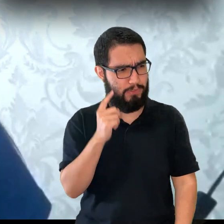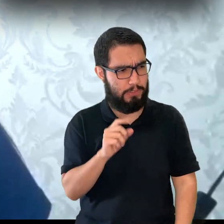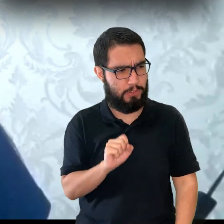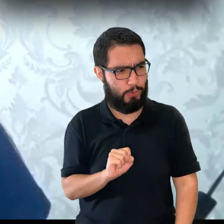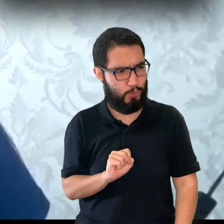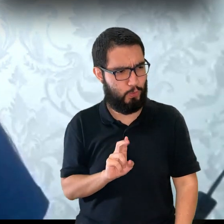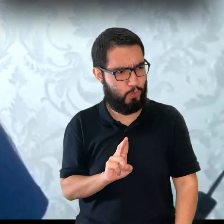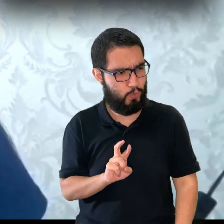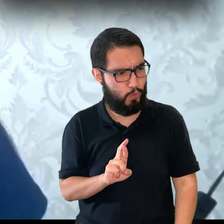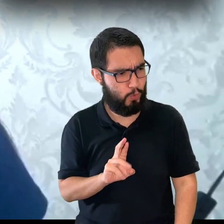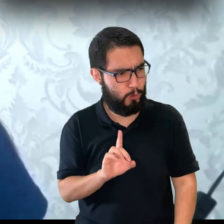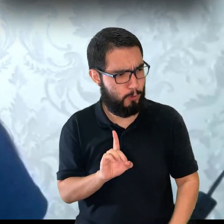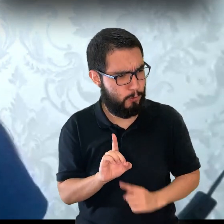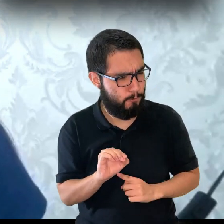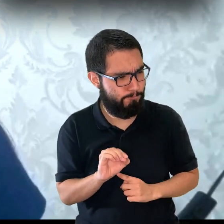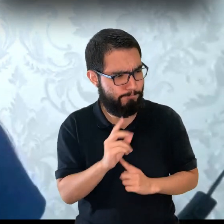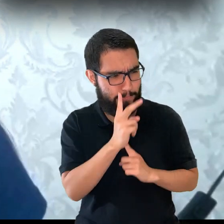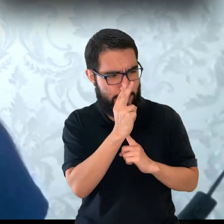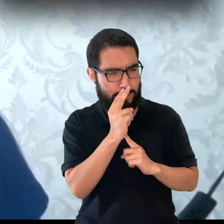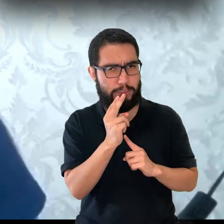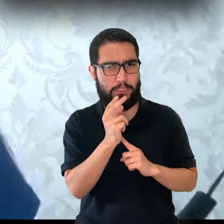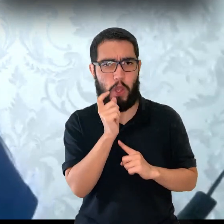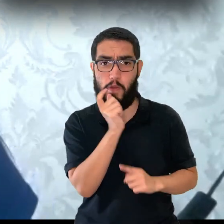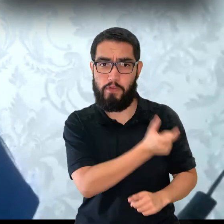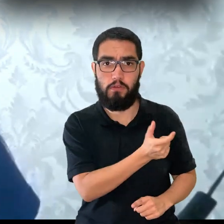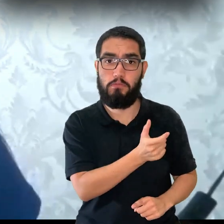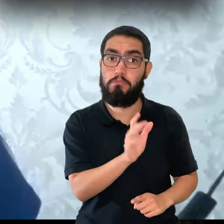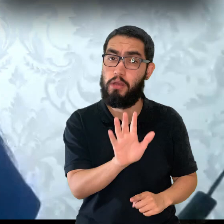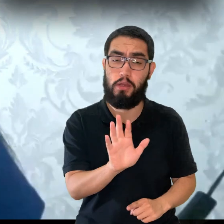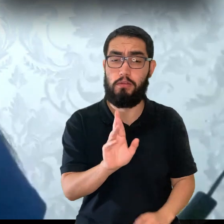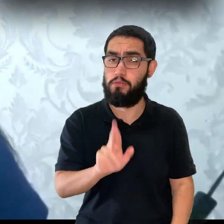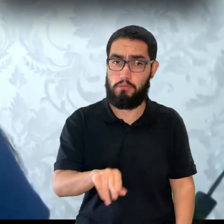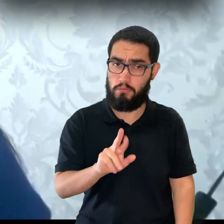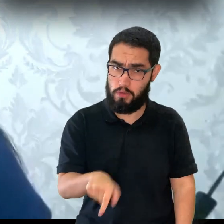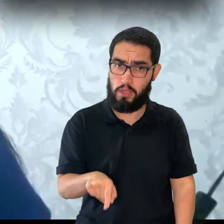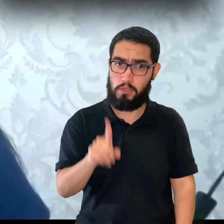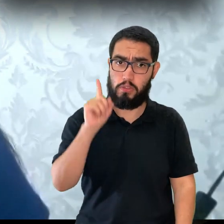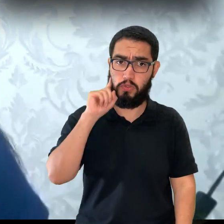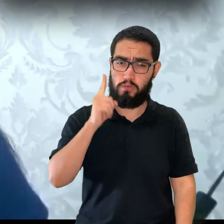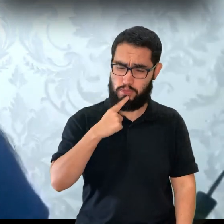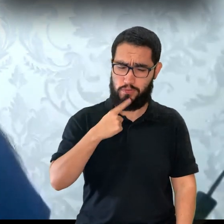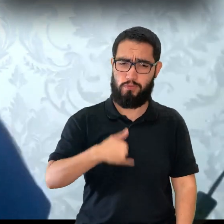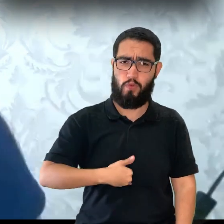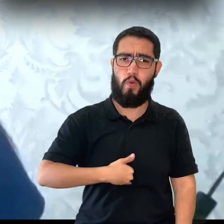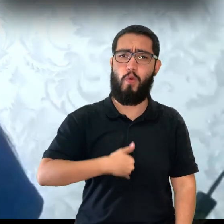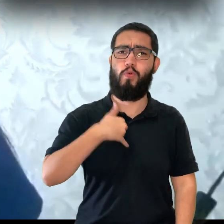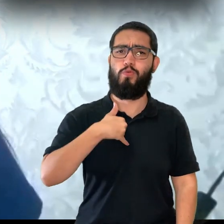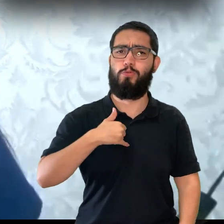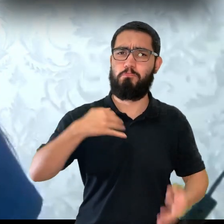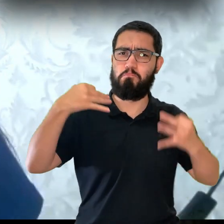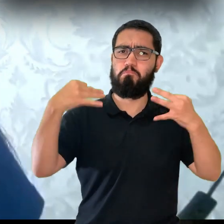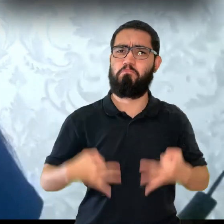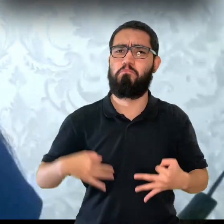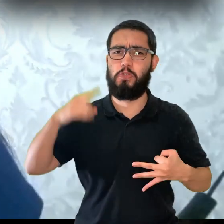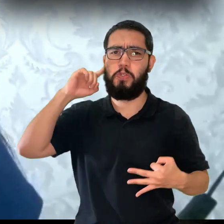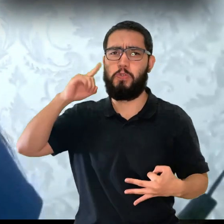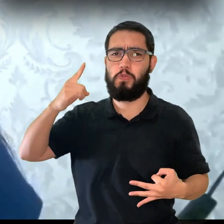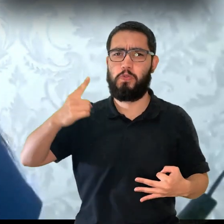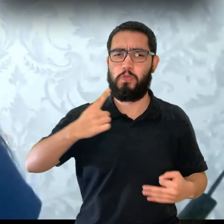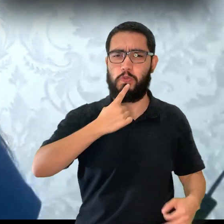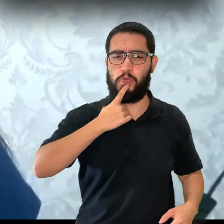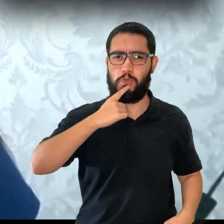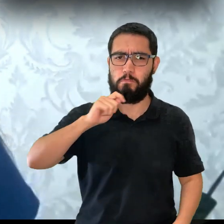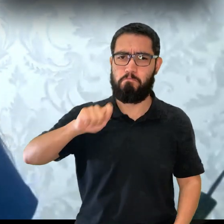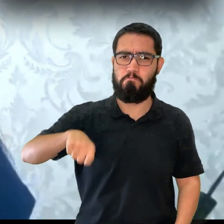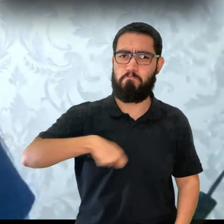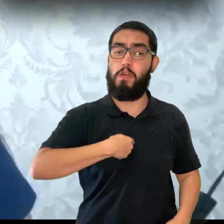surdo pode ser visto como ofensa, mas não é ofensa. O surdo ele se orgulha de ser surdo